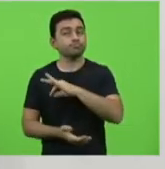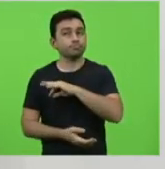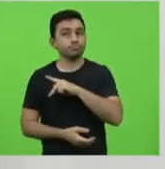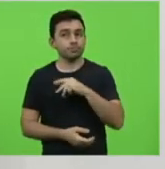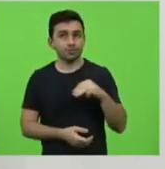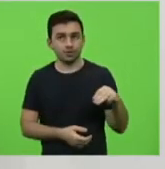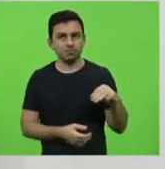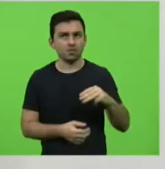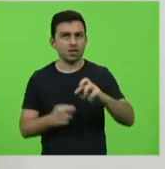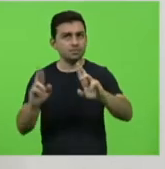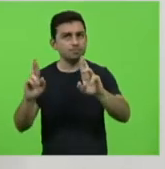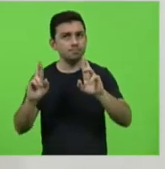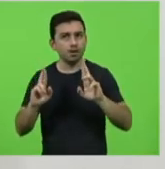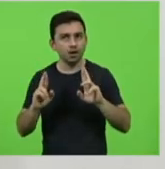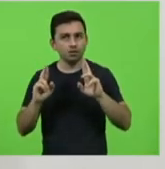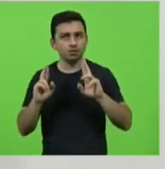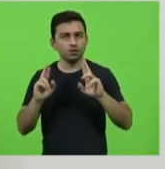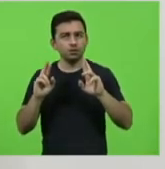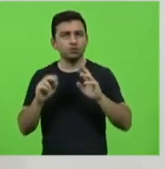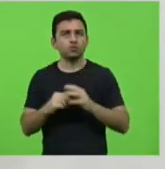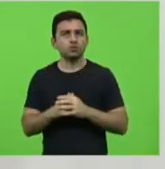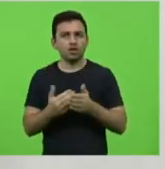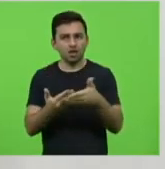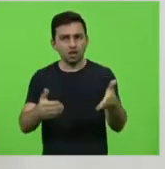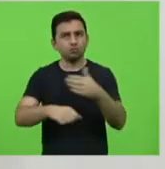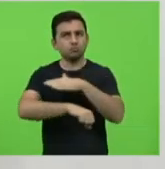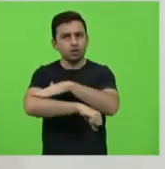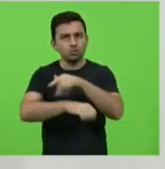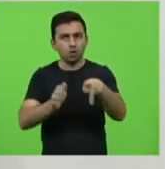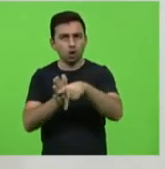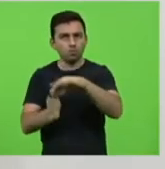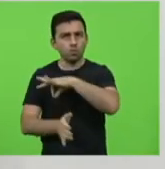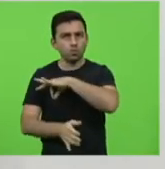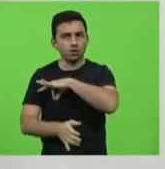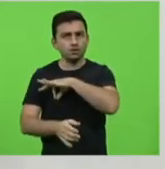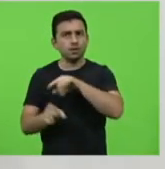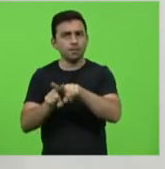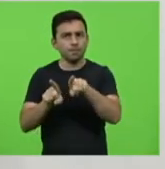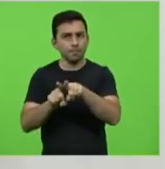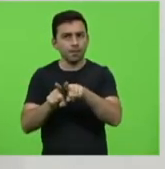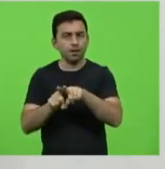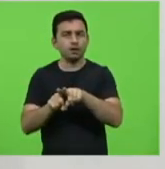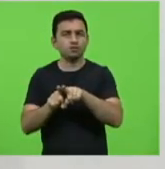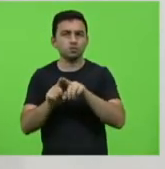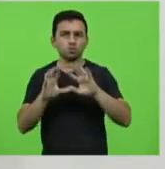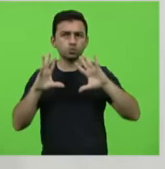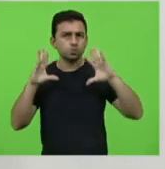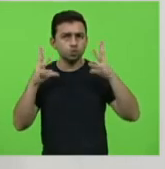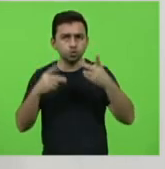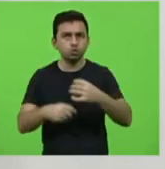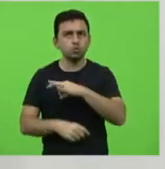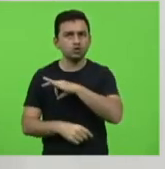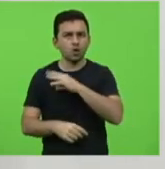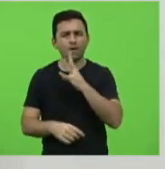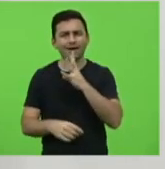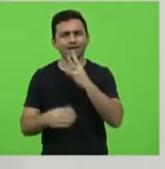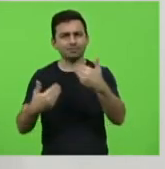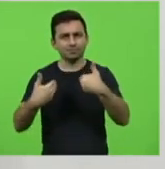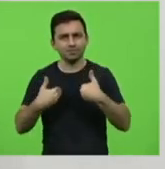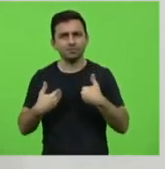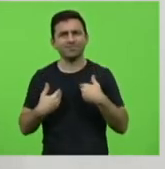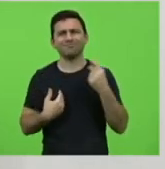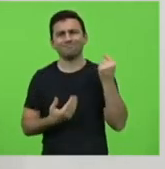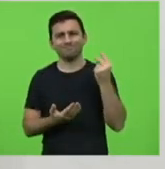respeito de todos, não só dos praças, como dos oficiais, que me conhecem há muito tempo. Mas as